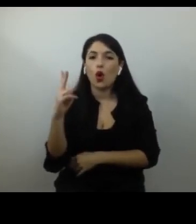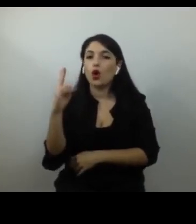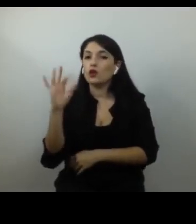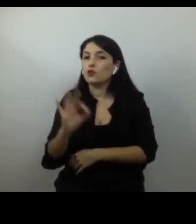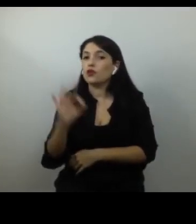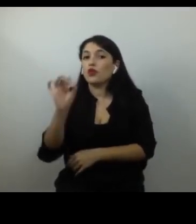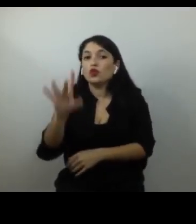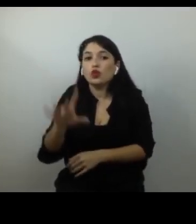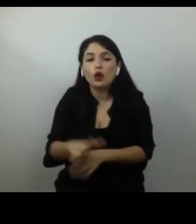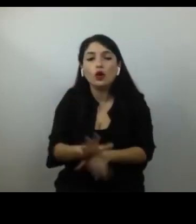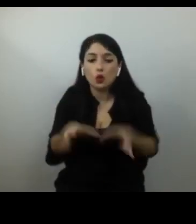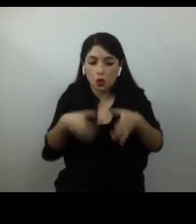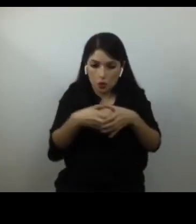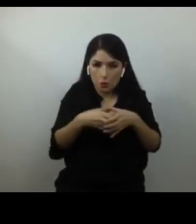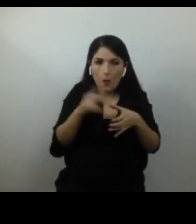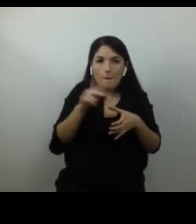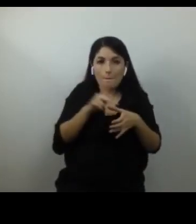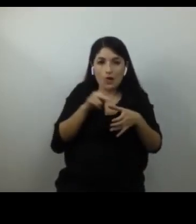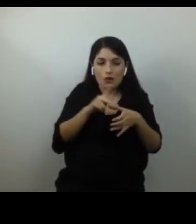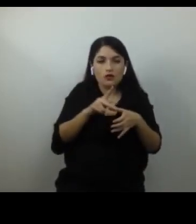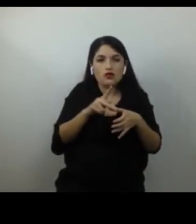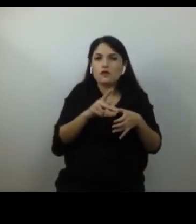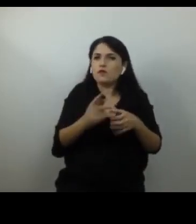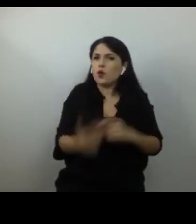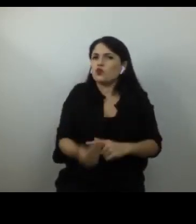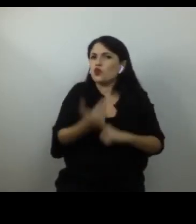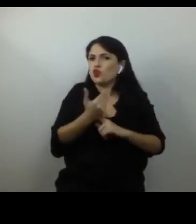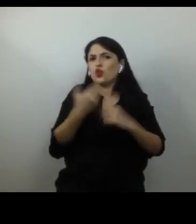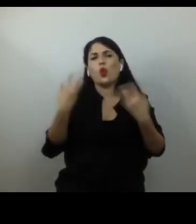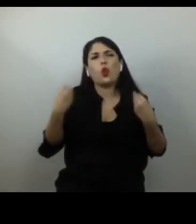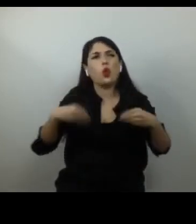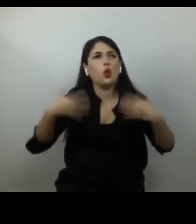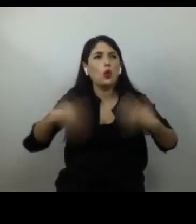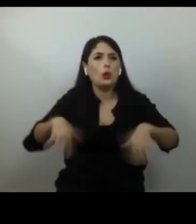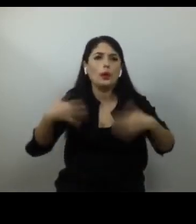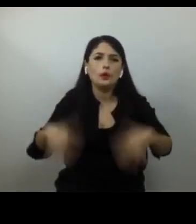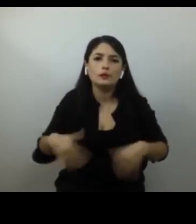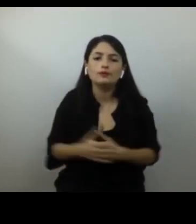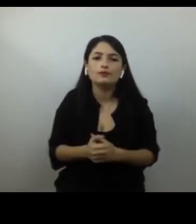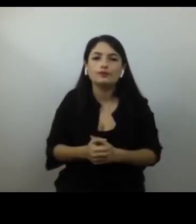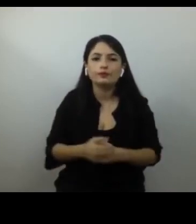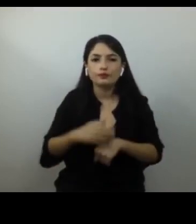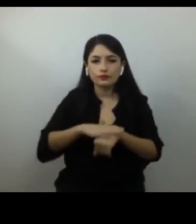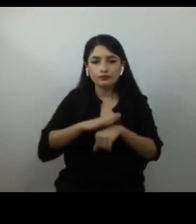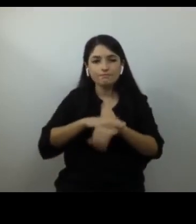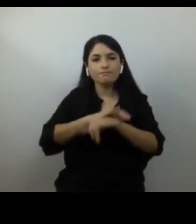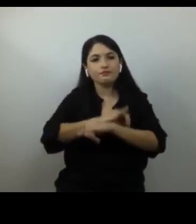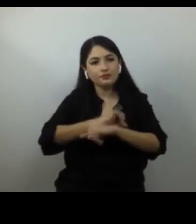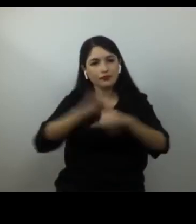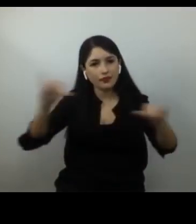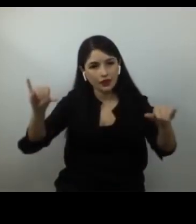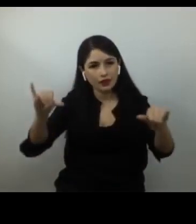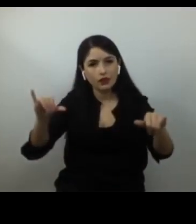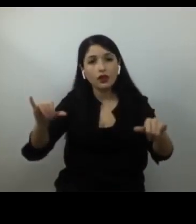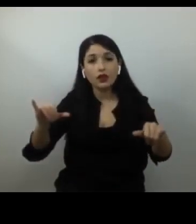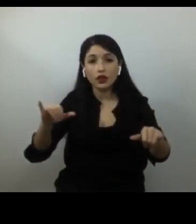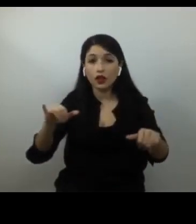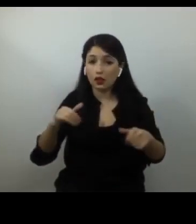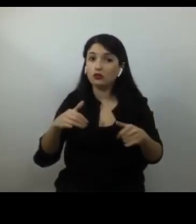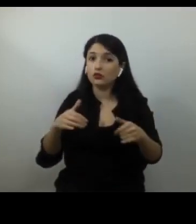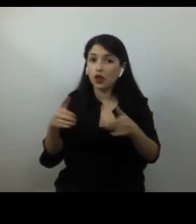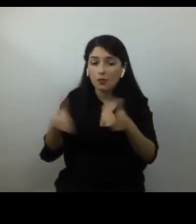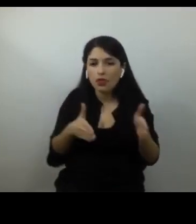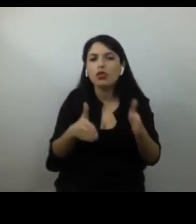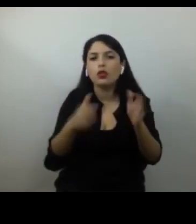Prerrogativas nos ajudou muito. Dizer que aqui estávamos ali no caminho certo. Quero cumprimentar com